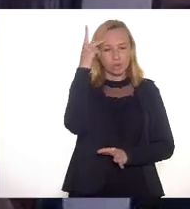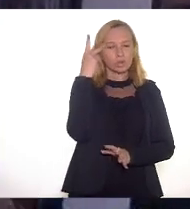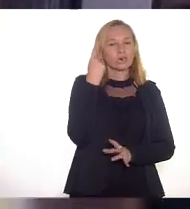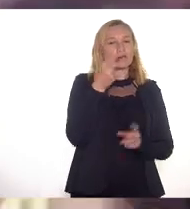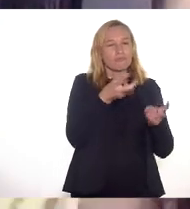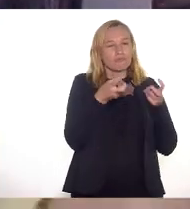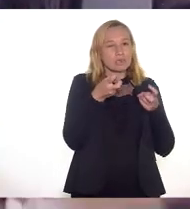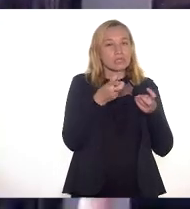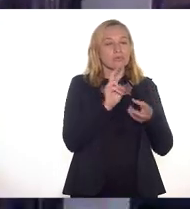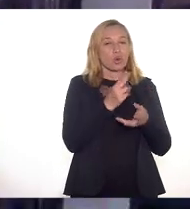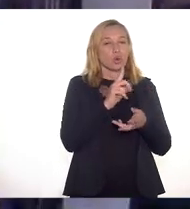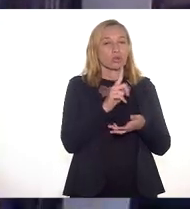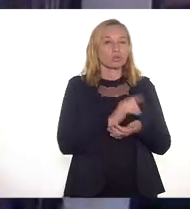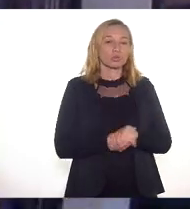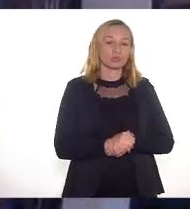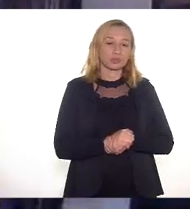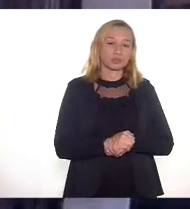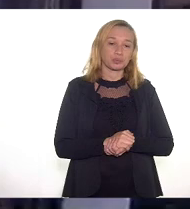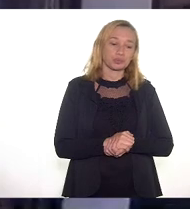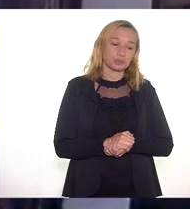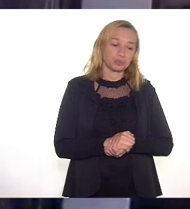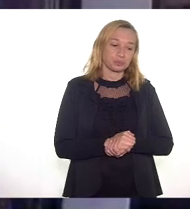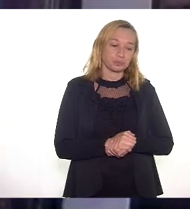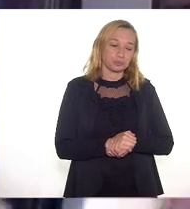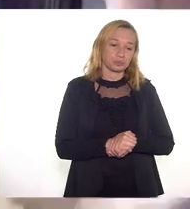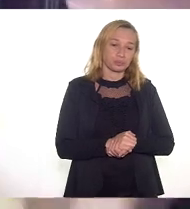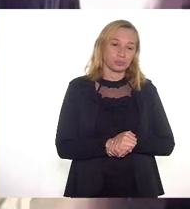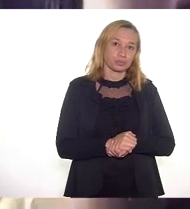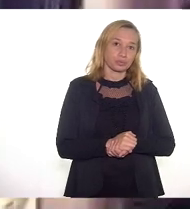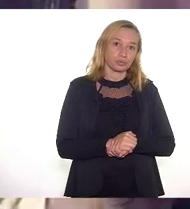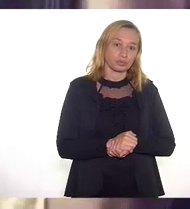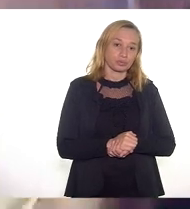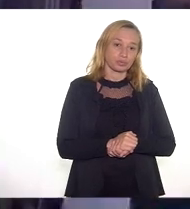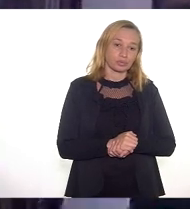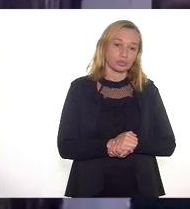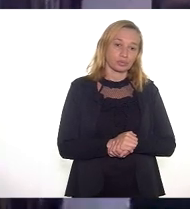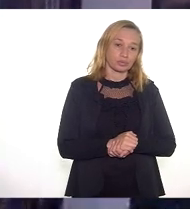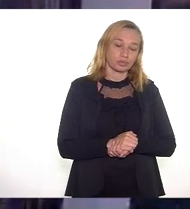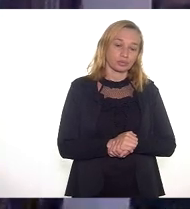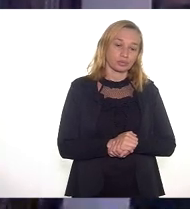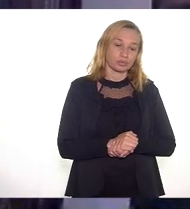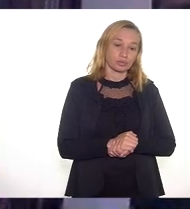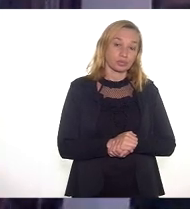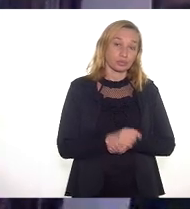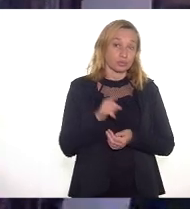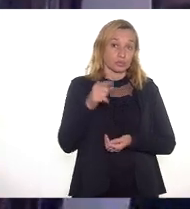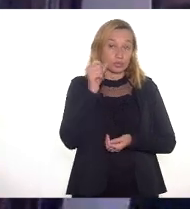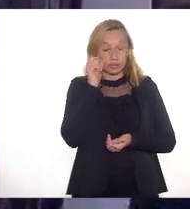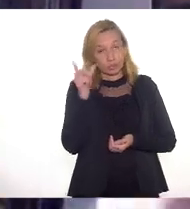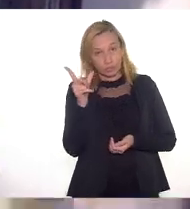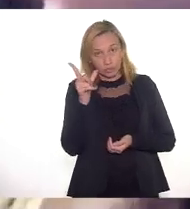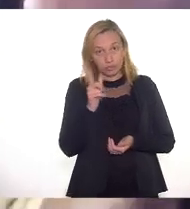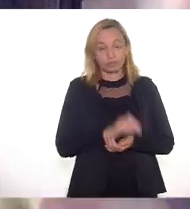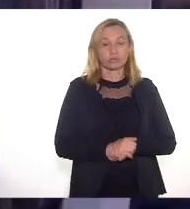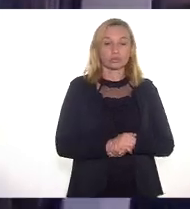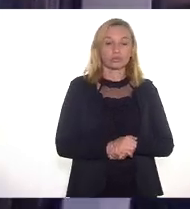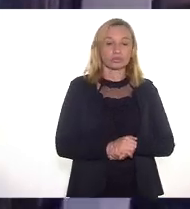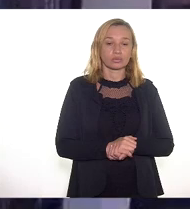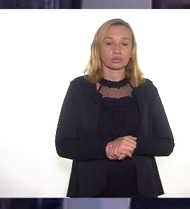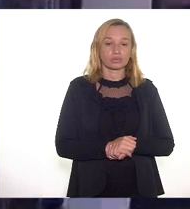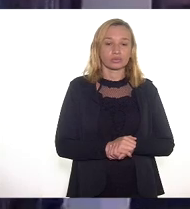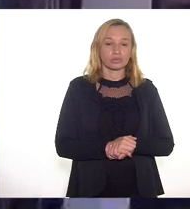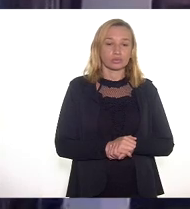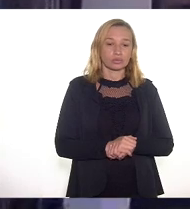conta ou se dão conta disto. Quer dizer, quando você acorda, quer dizer, e abre o